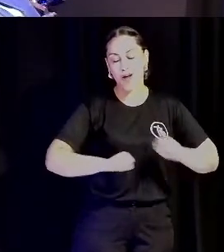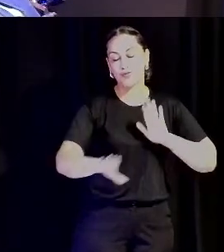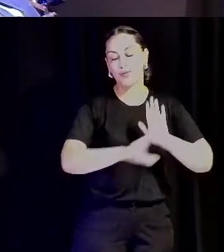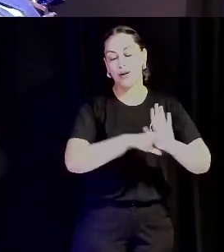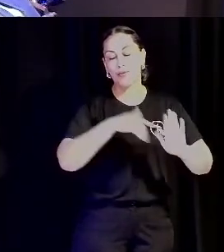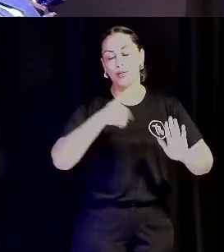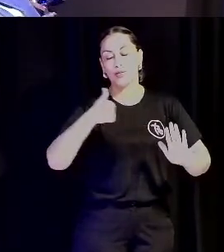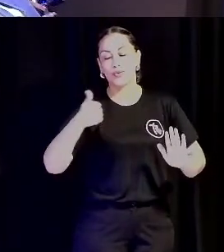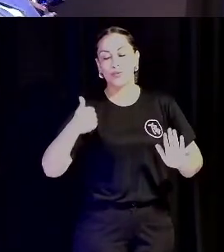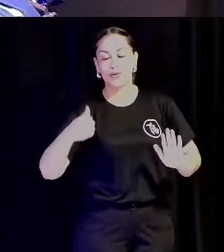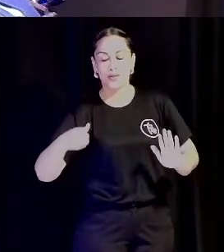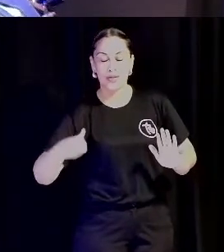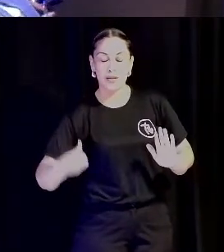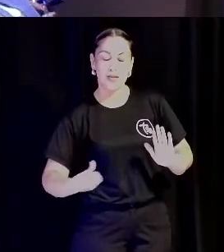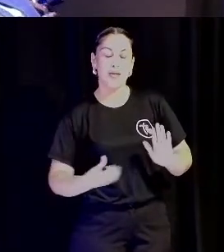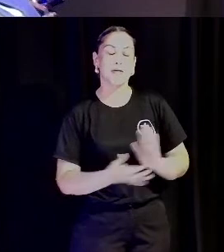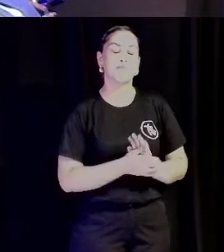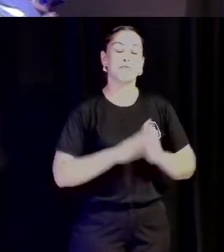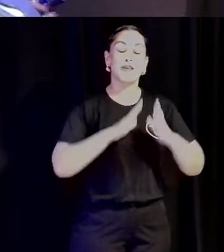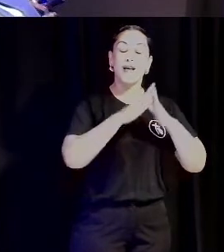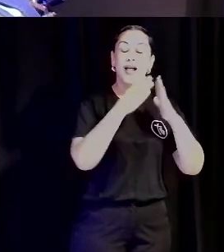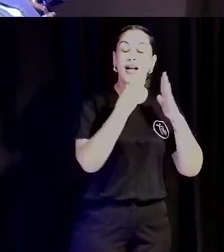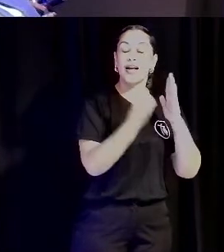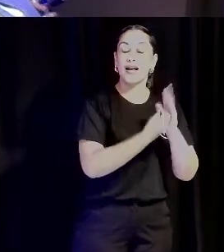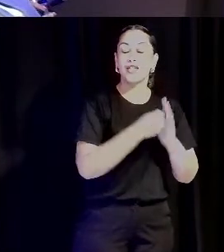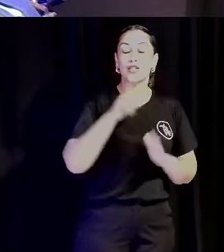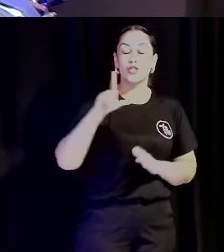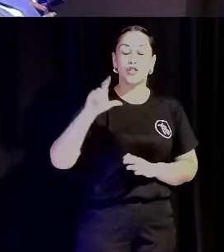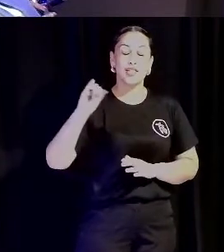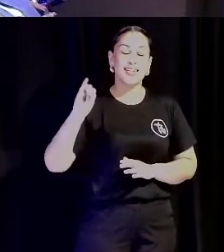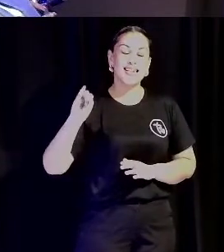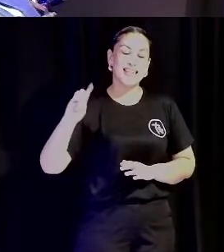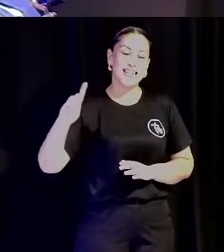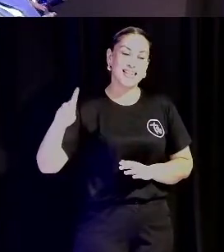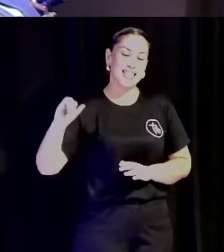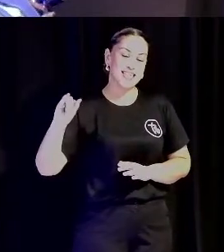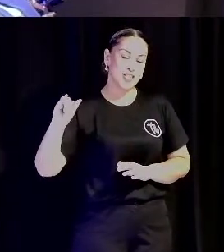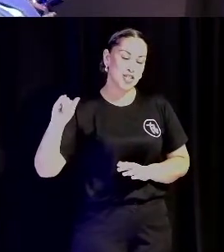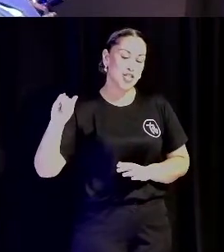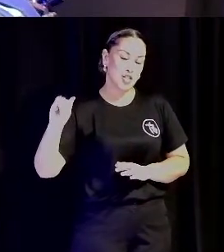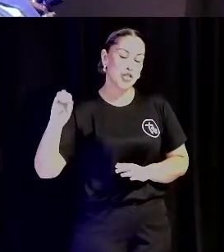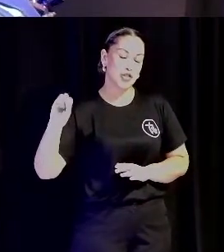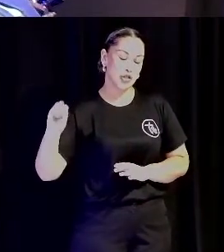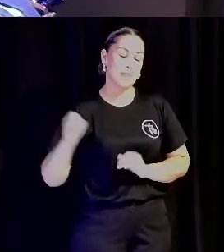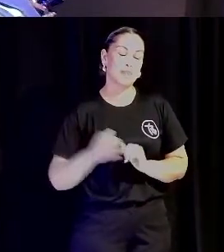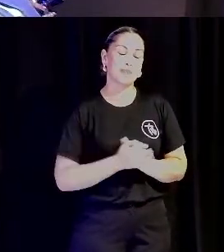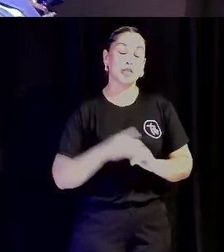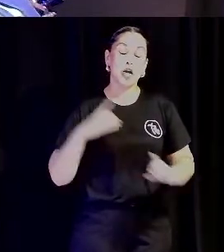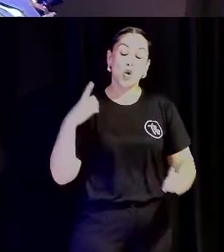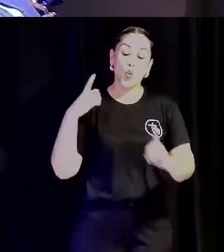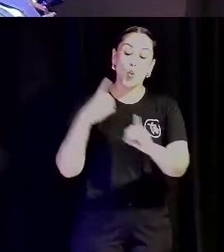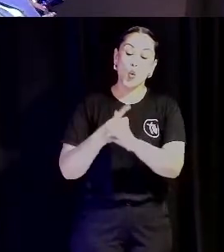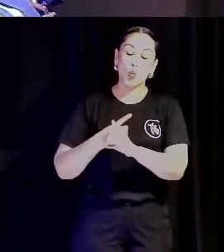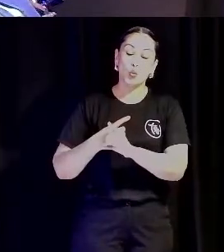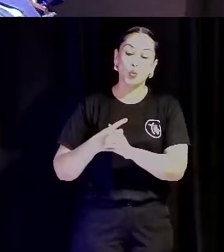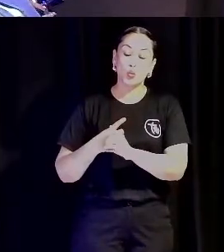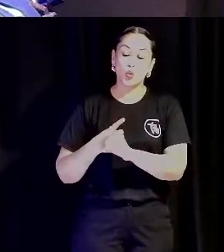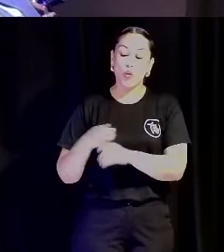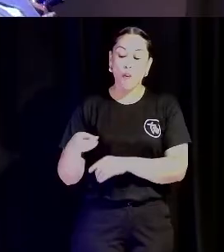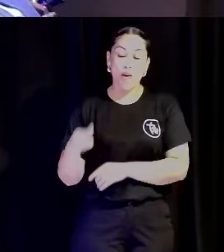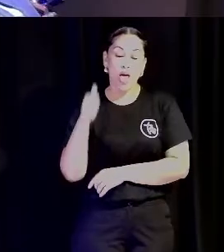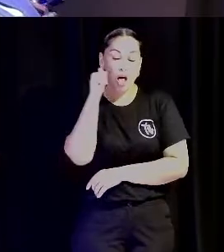púrpura. Paulo encontrou a primeira vez com Lídia junto com outras